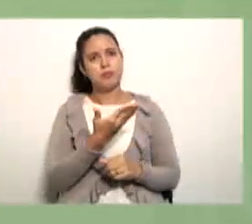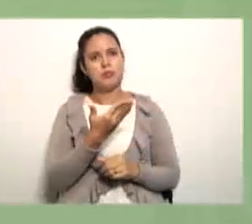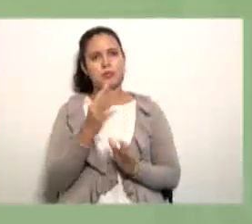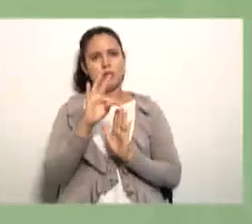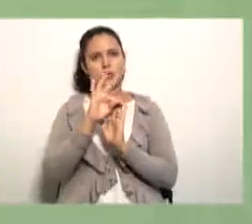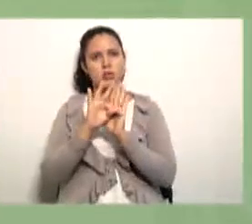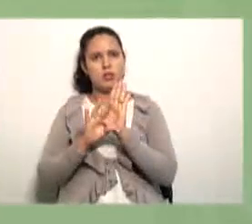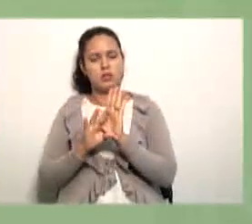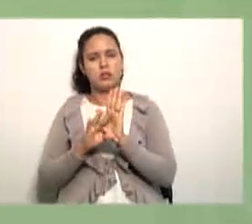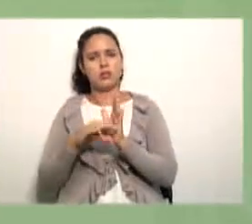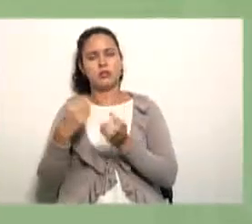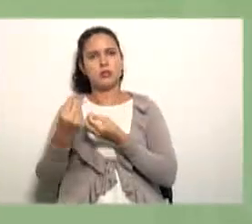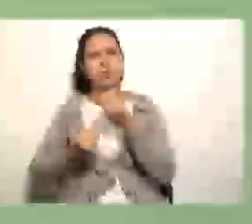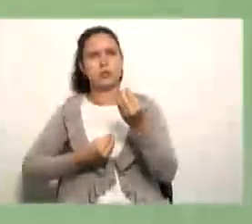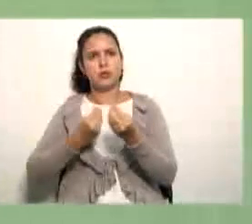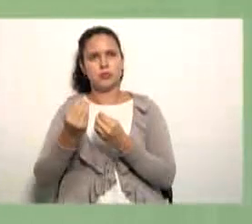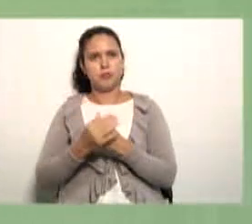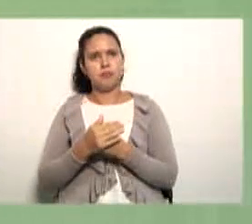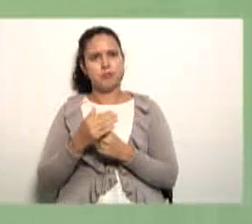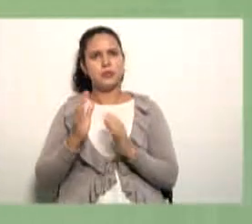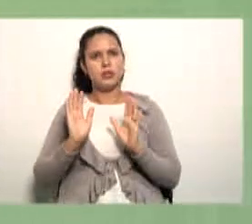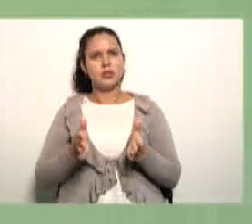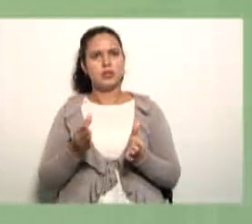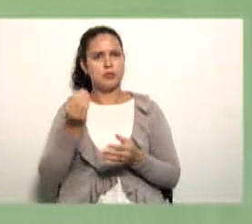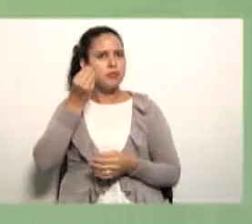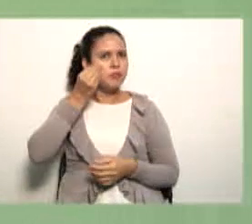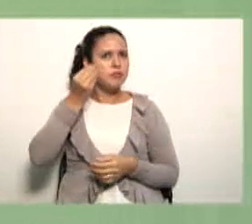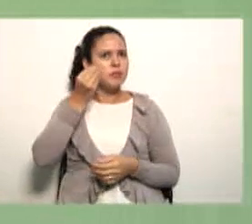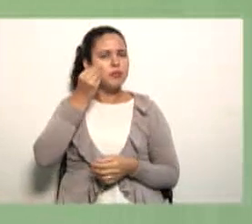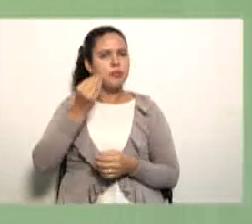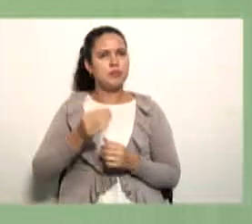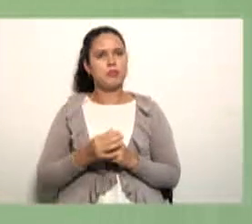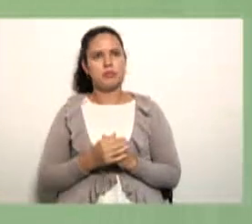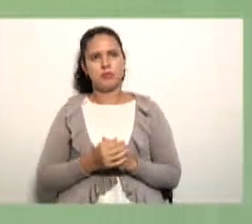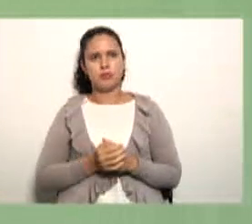vê aqui, foi mostrado,